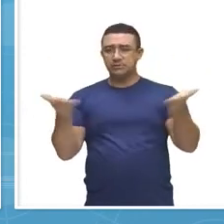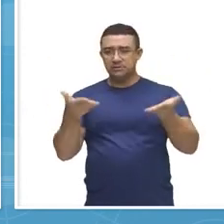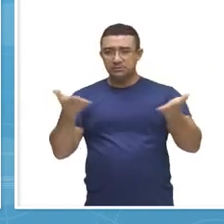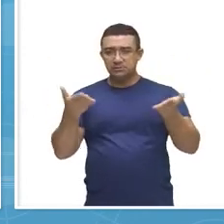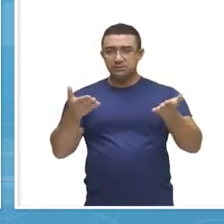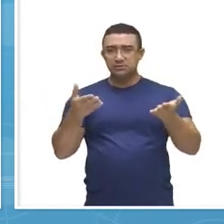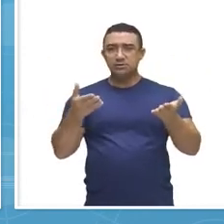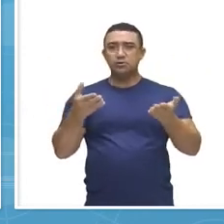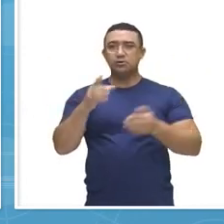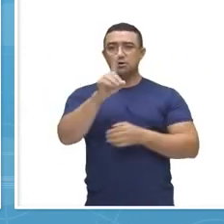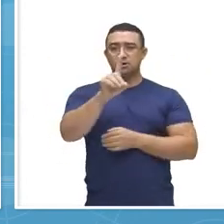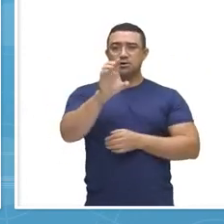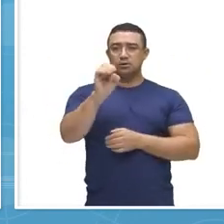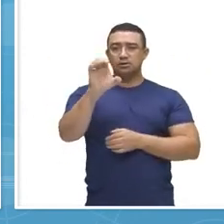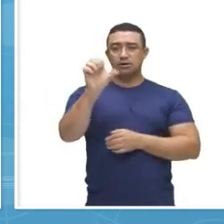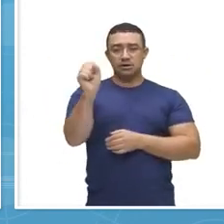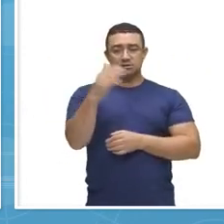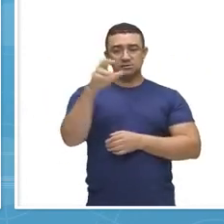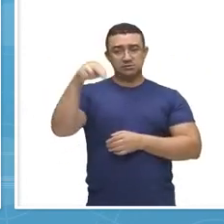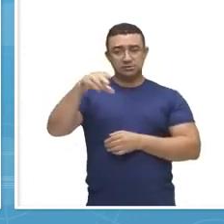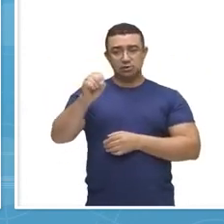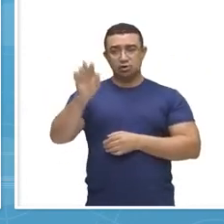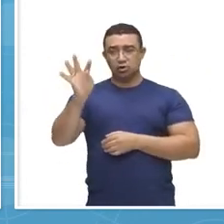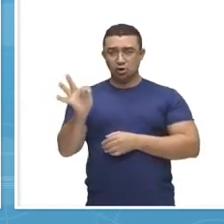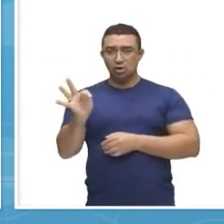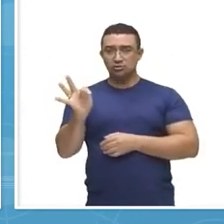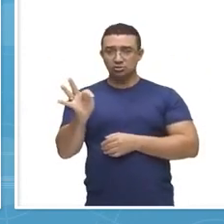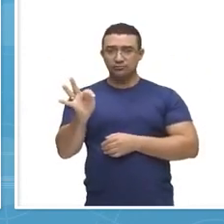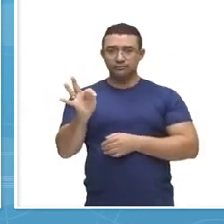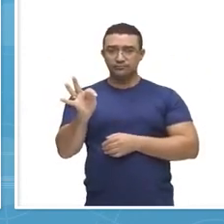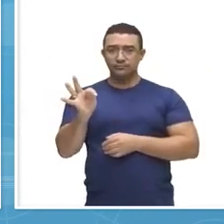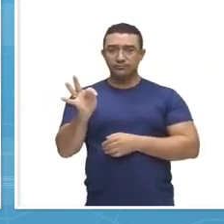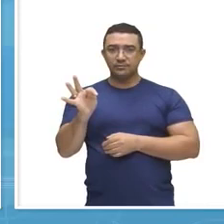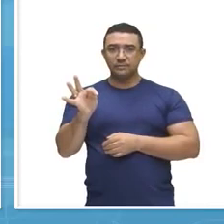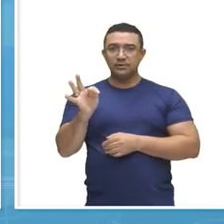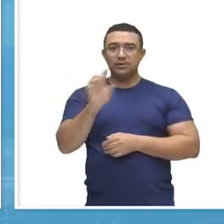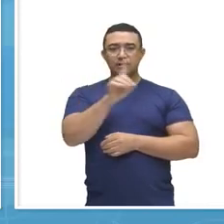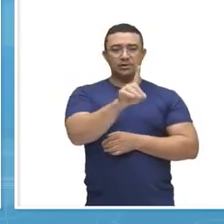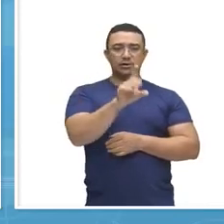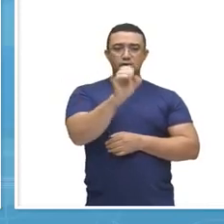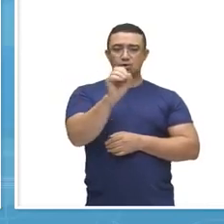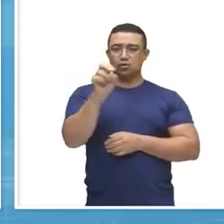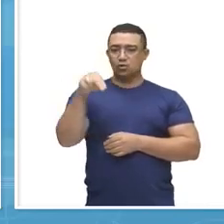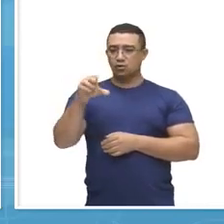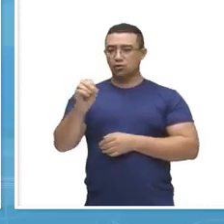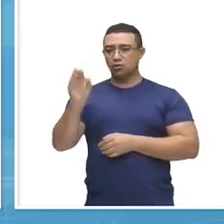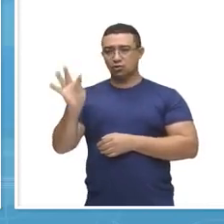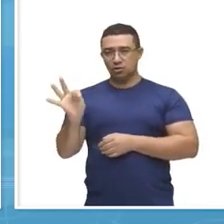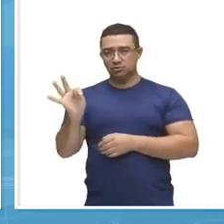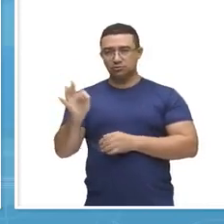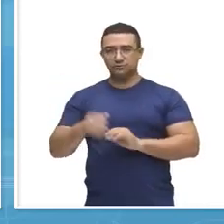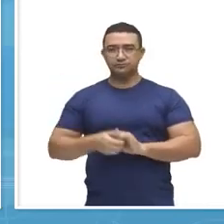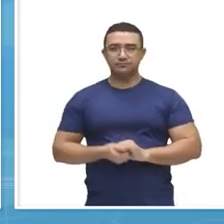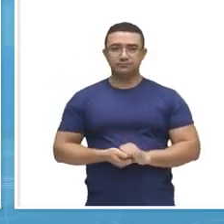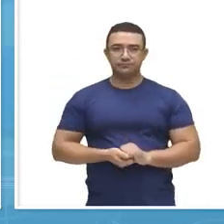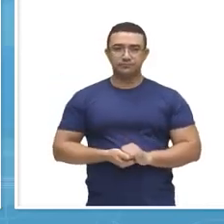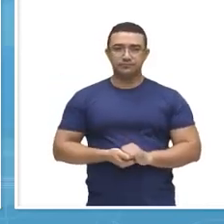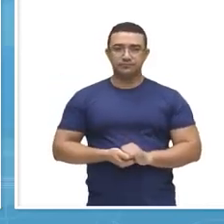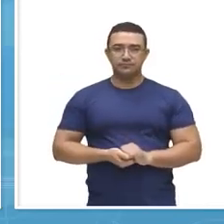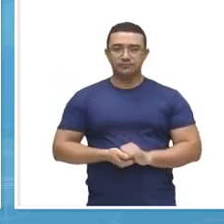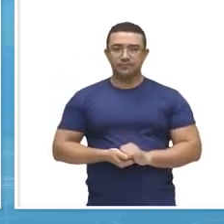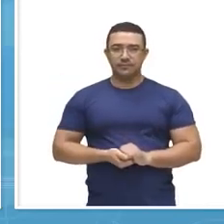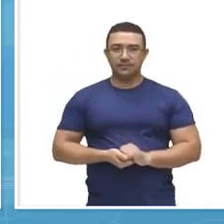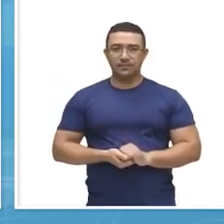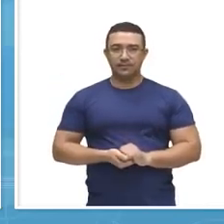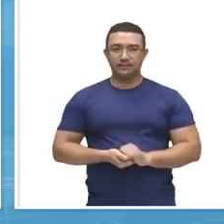does not para he, she e it, é uma palavra equivalente, e don't para todos os outros. todos os outros